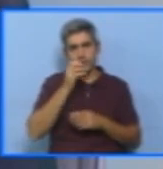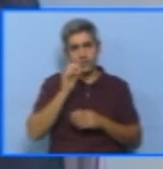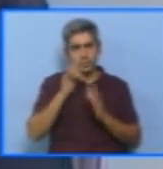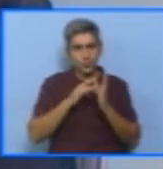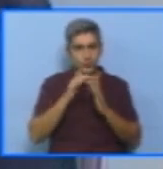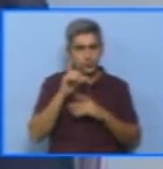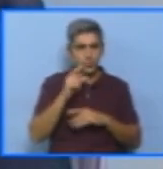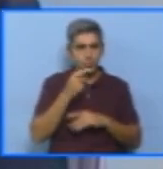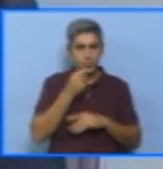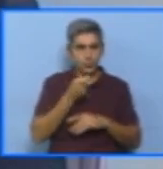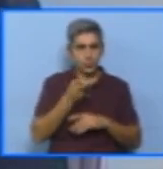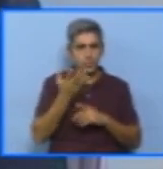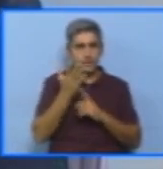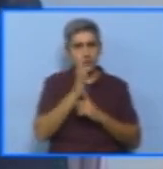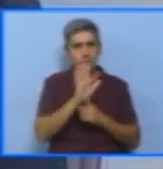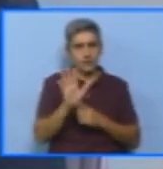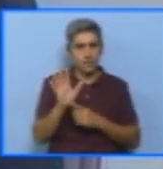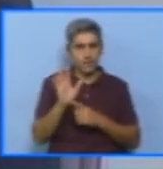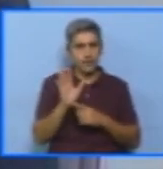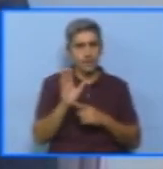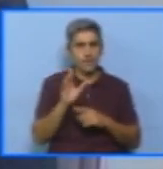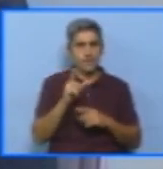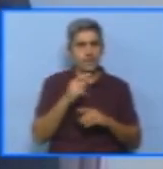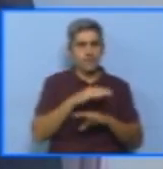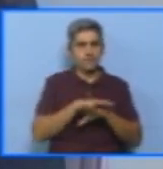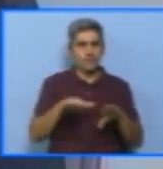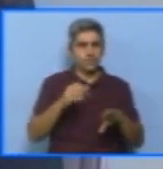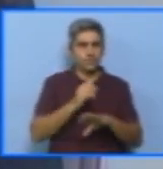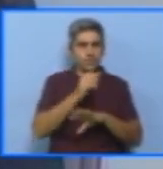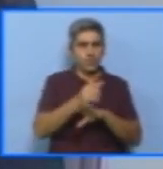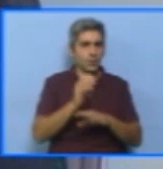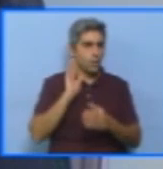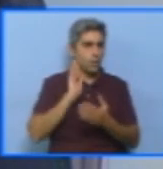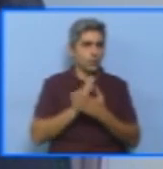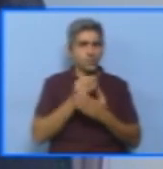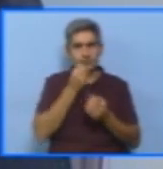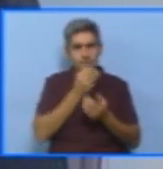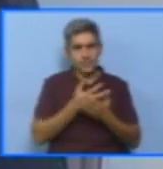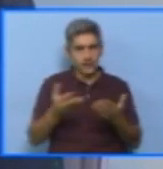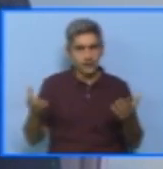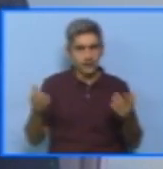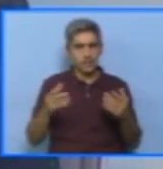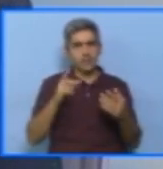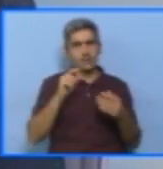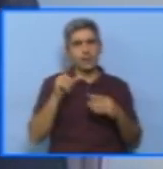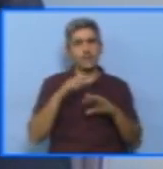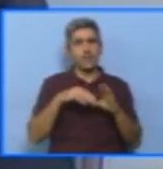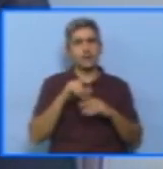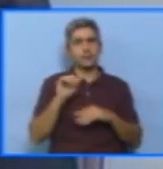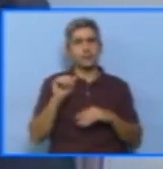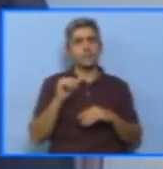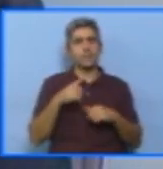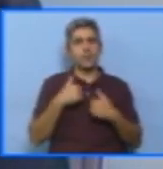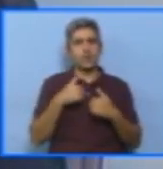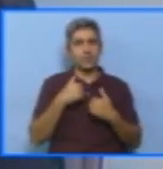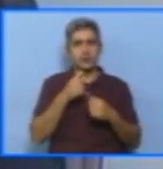vezes como exemplo e até o coloca na mesa da última ceia e até dele faz o seu